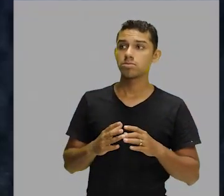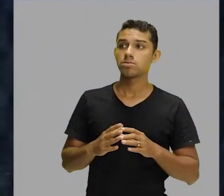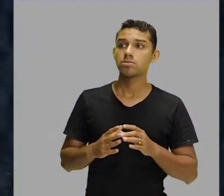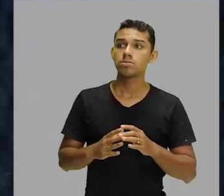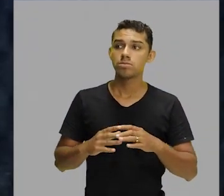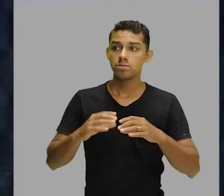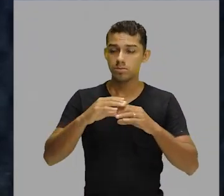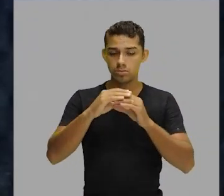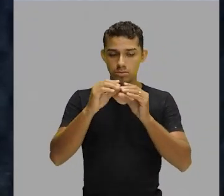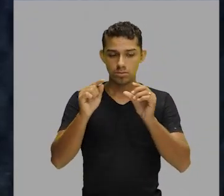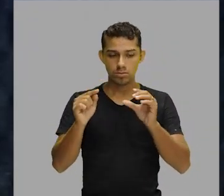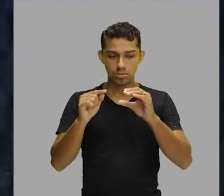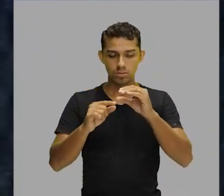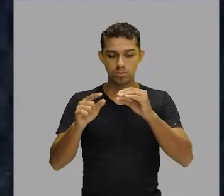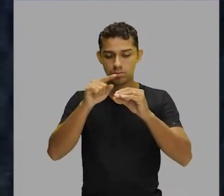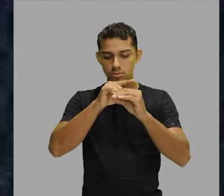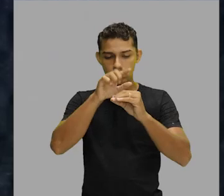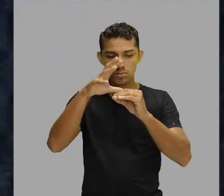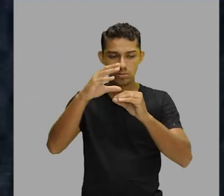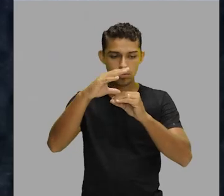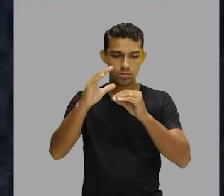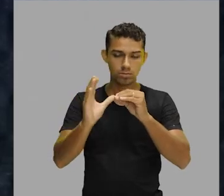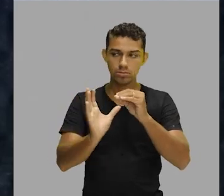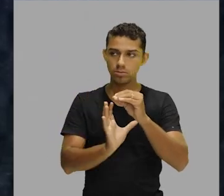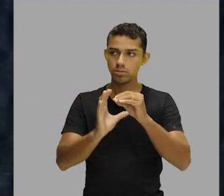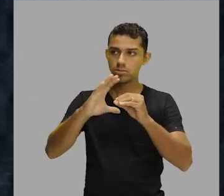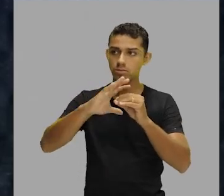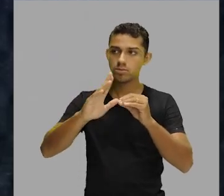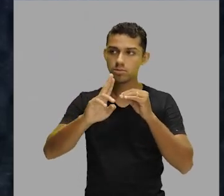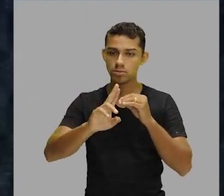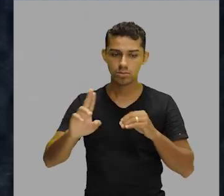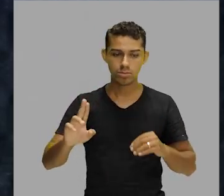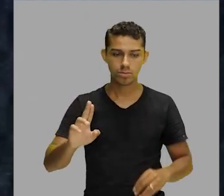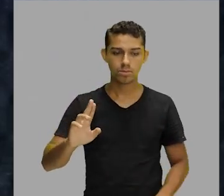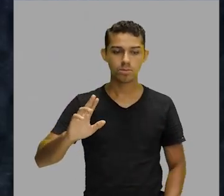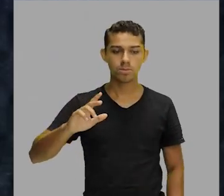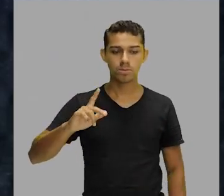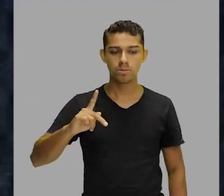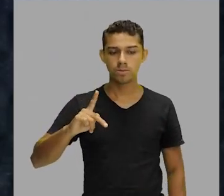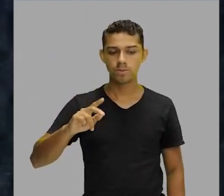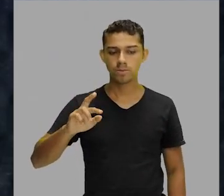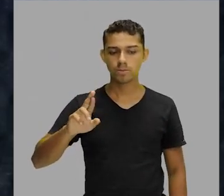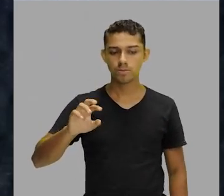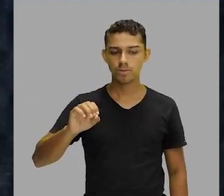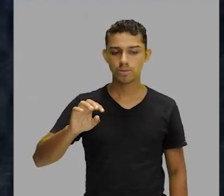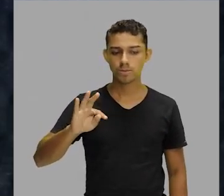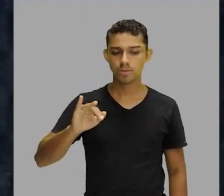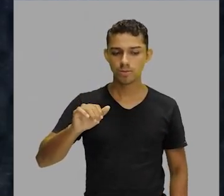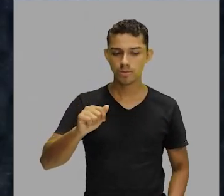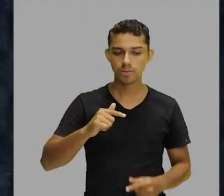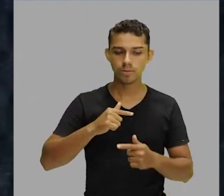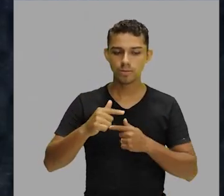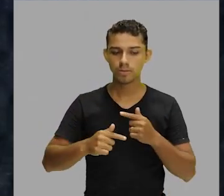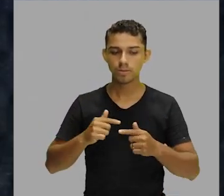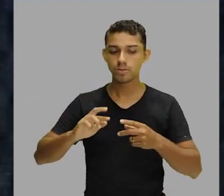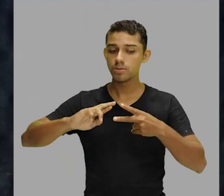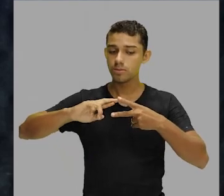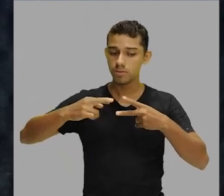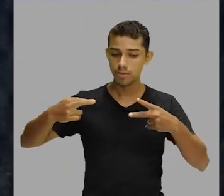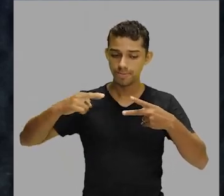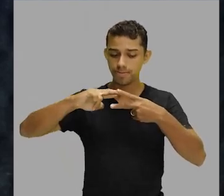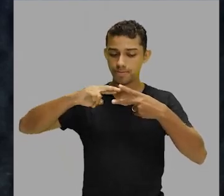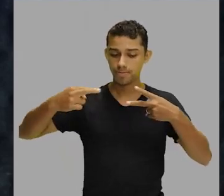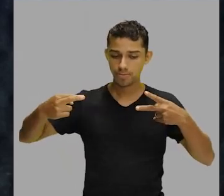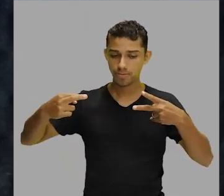tem uma cápsula proteica que está aqui, ó, dentro dessa cápsula tem um material genético que vai ser RNA